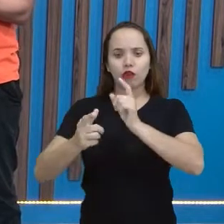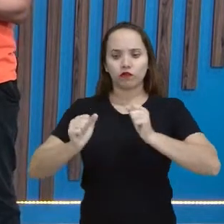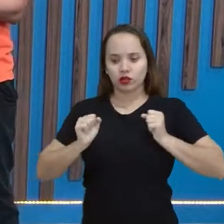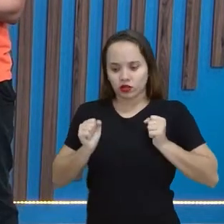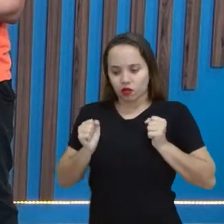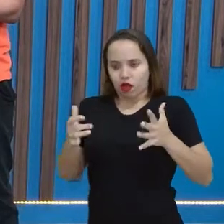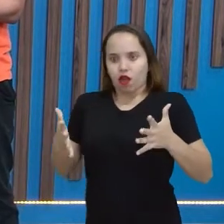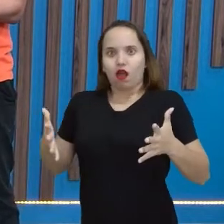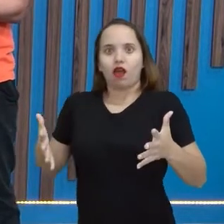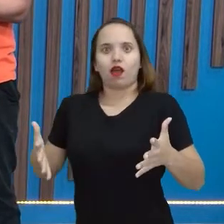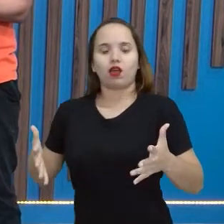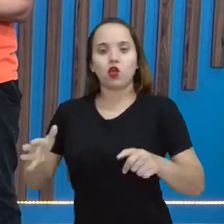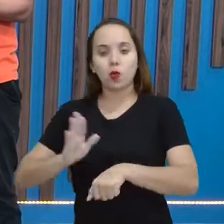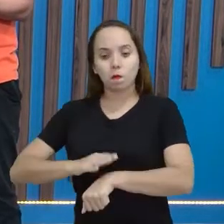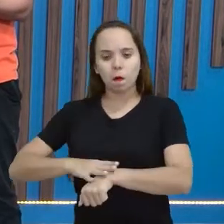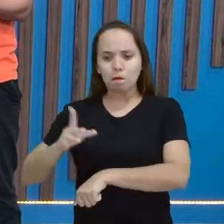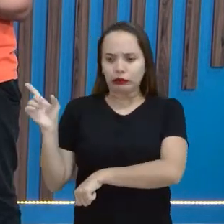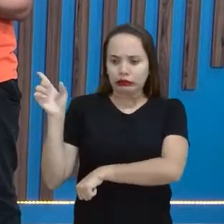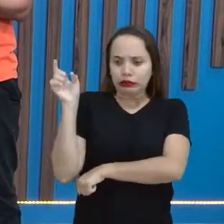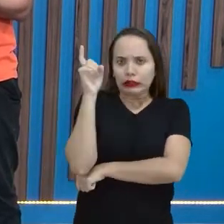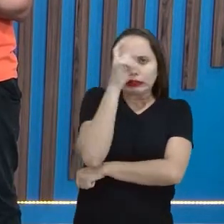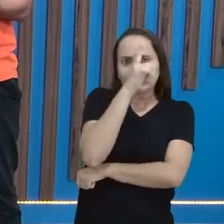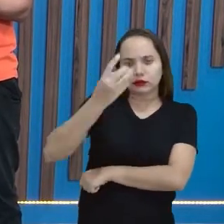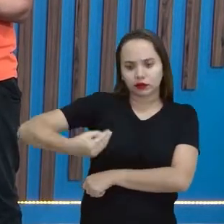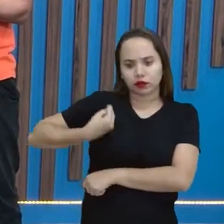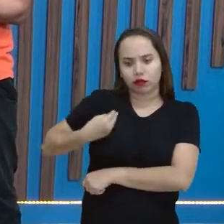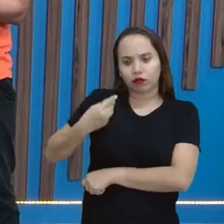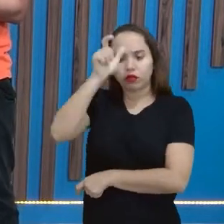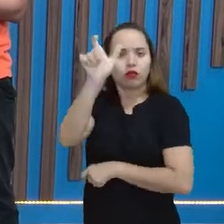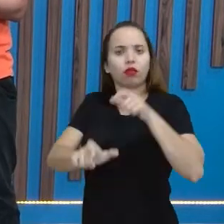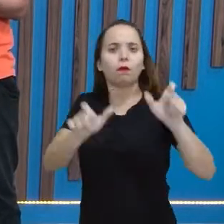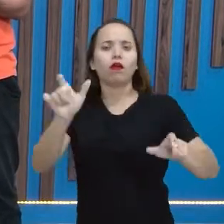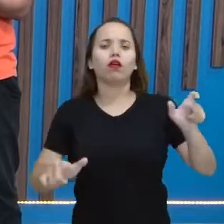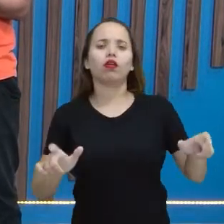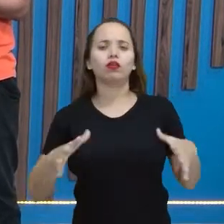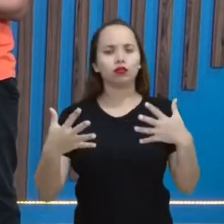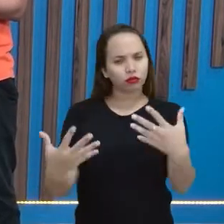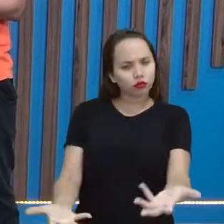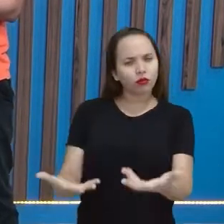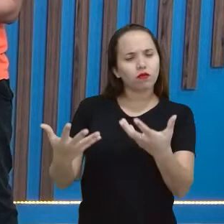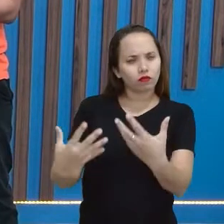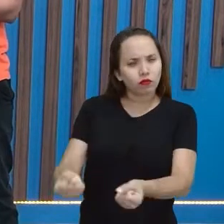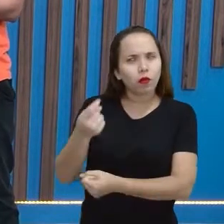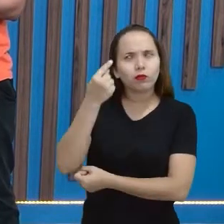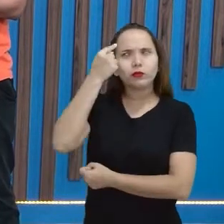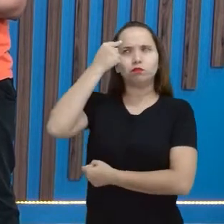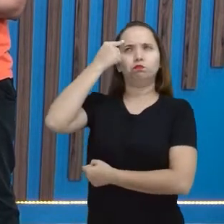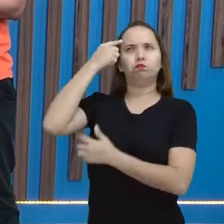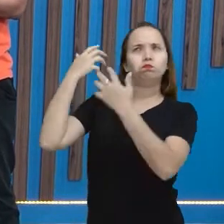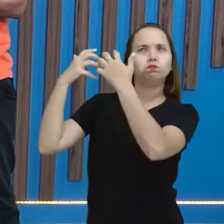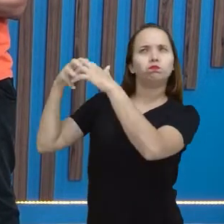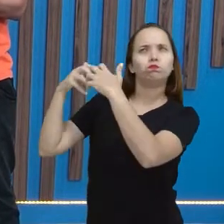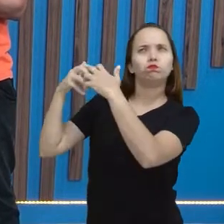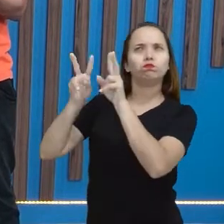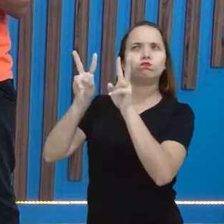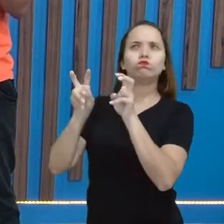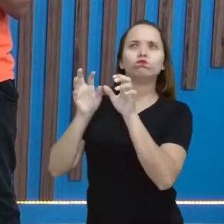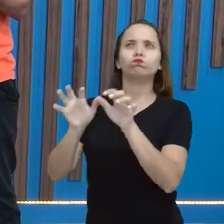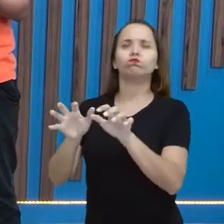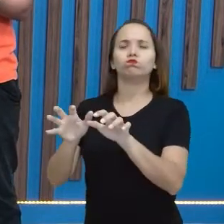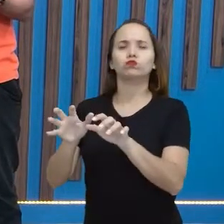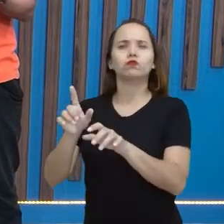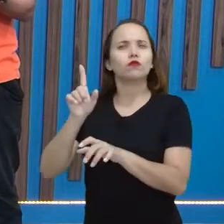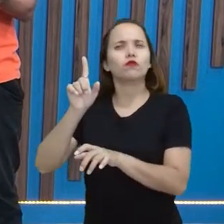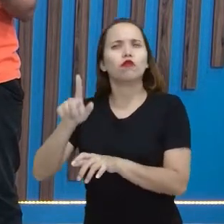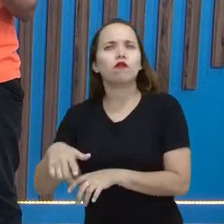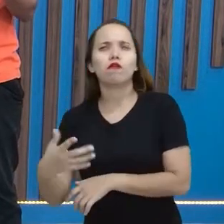de dificuldade. Sim. Então, pensa sobre isso, né? Vamos pensar seriamente sobre isso. tá? Será que faz